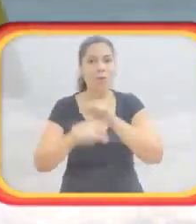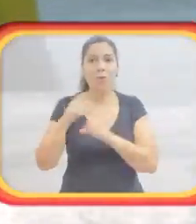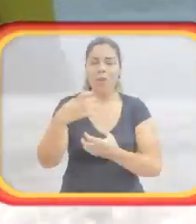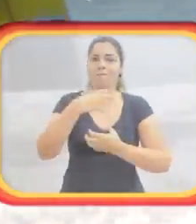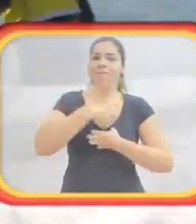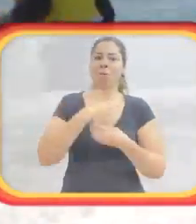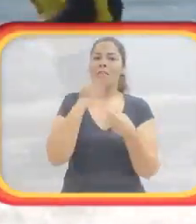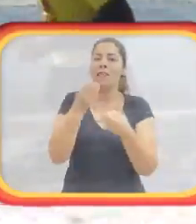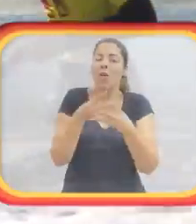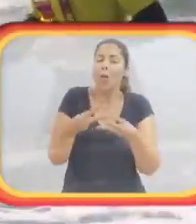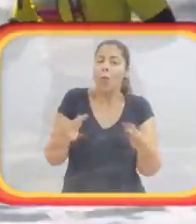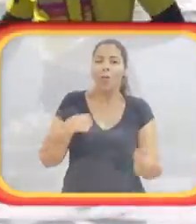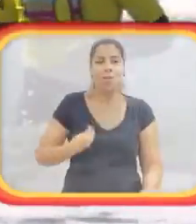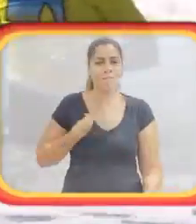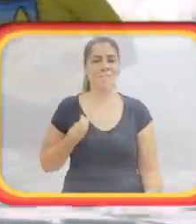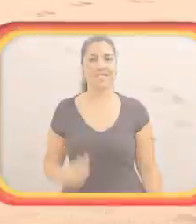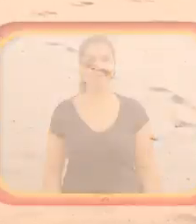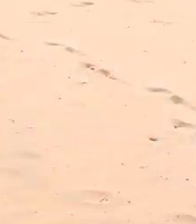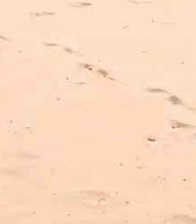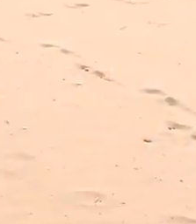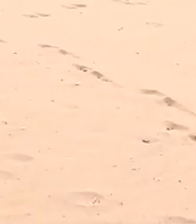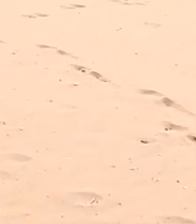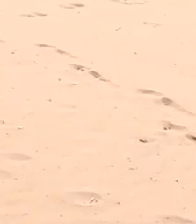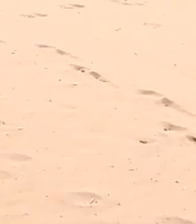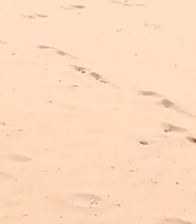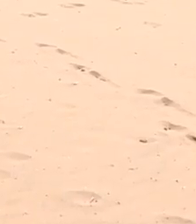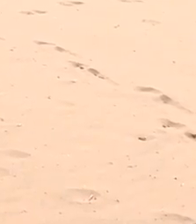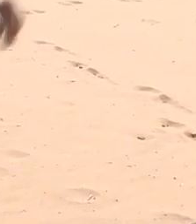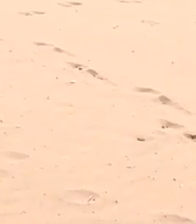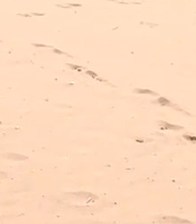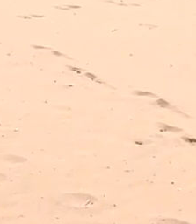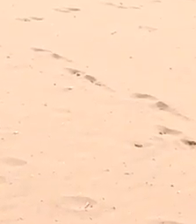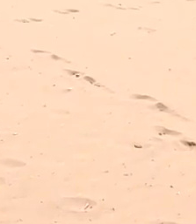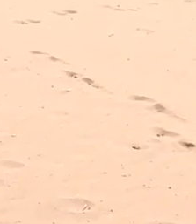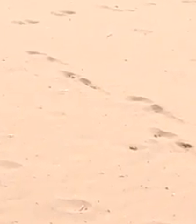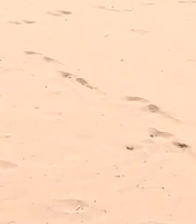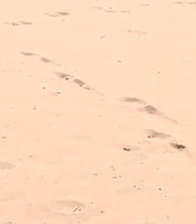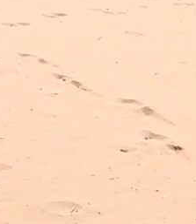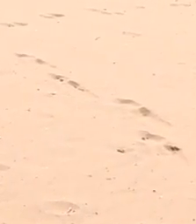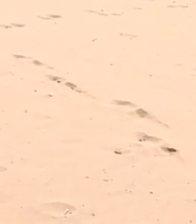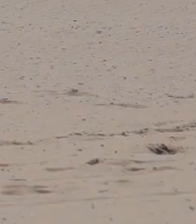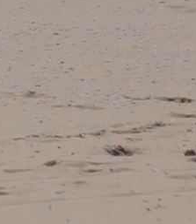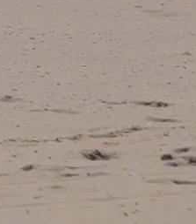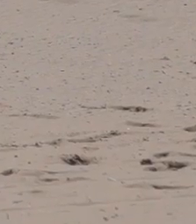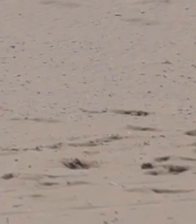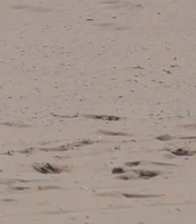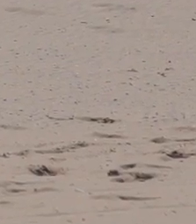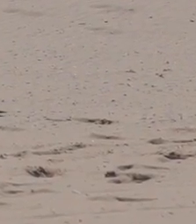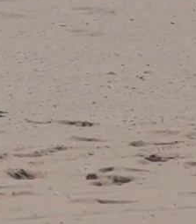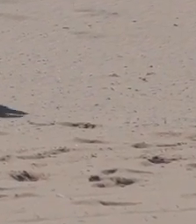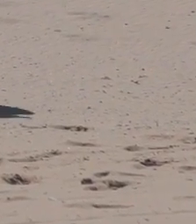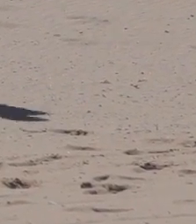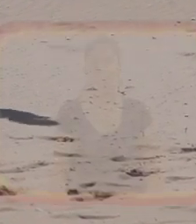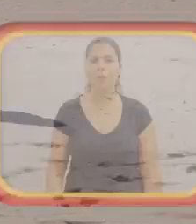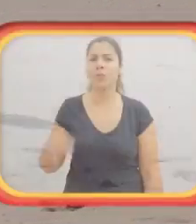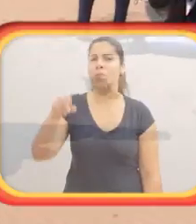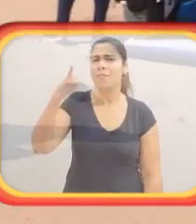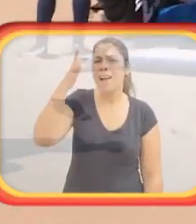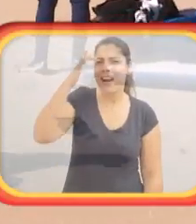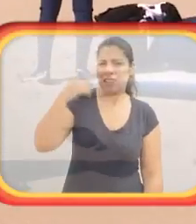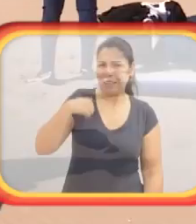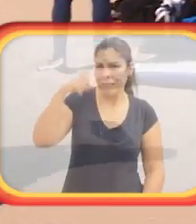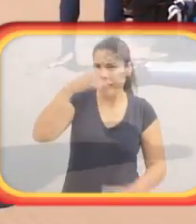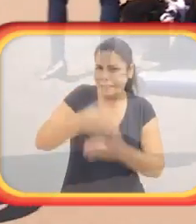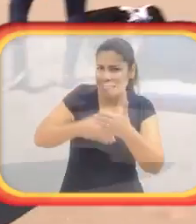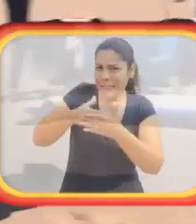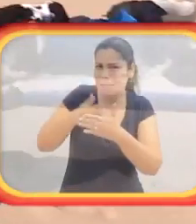angustiados, eu volto ao mar e o sal cura-me isso. Zé, com roupa de mergulho, passa as mãos na cabeça e movimenta os braços. Homem leva Zé na cadeira de rodas pela areia batida. Nuno, você acha